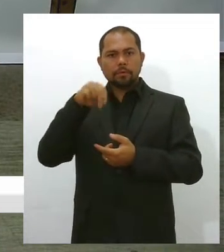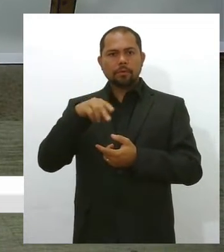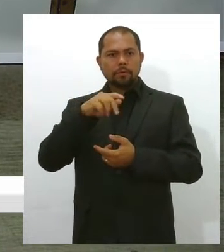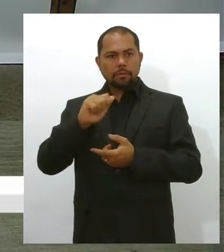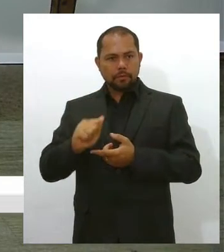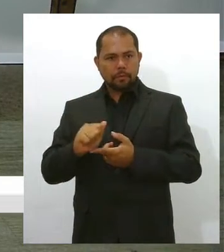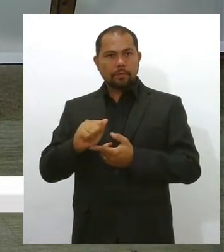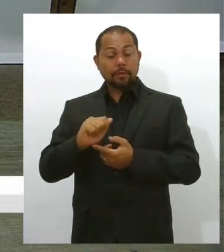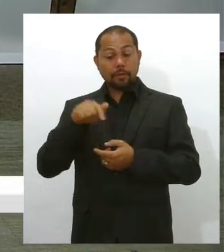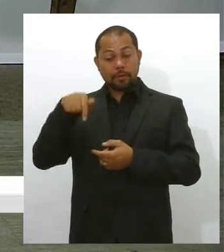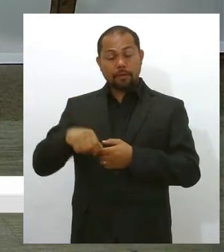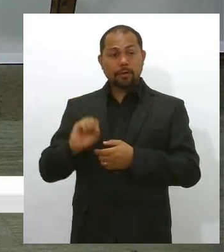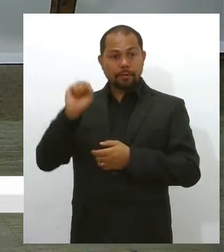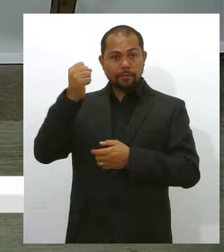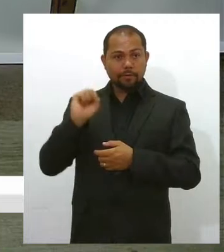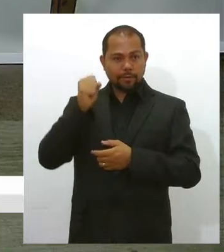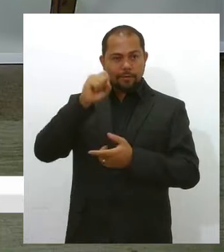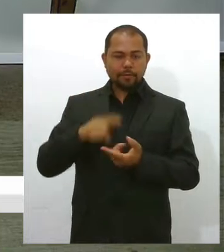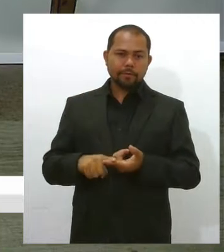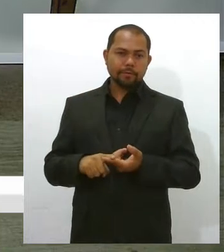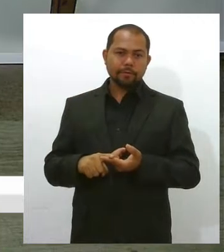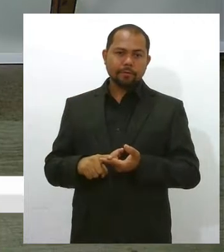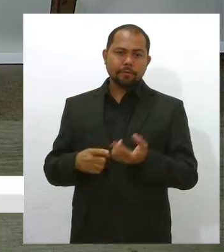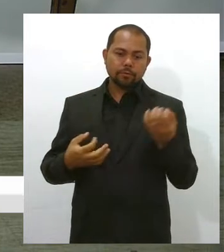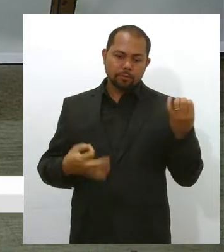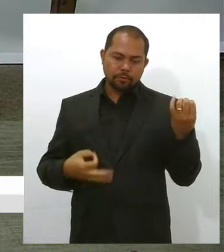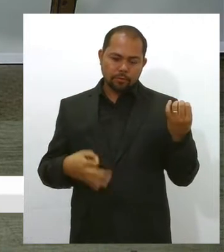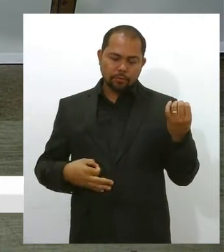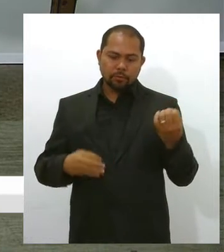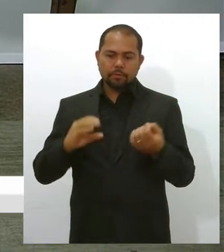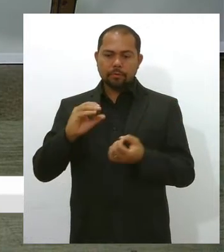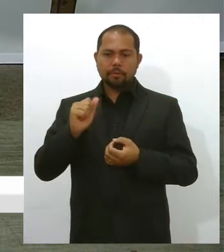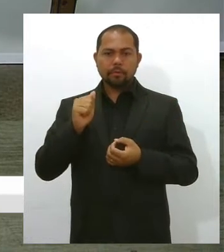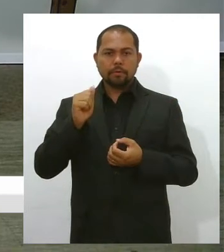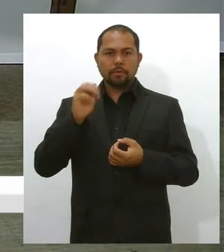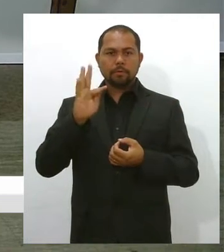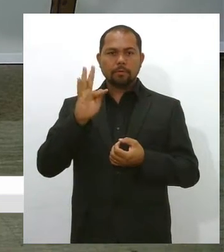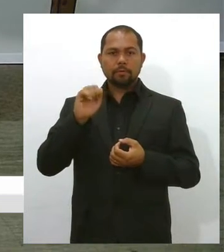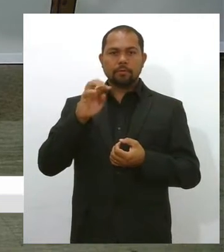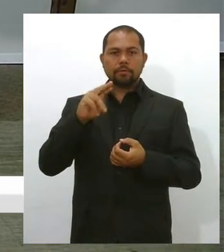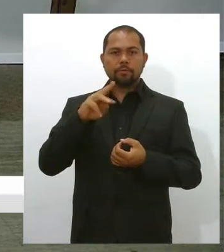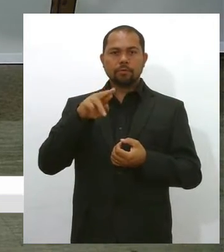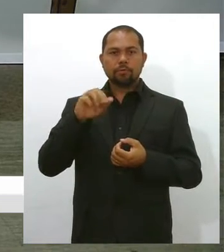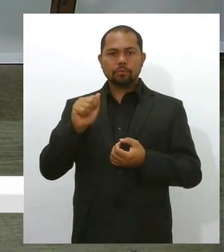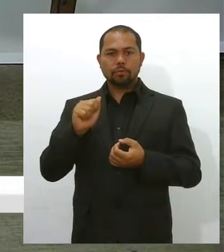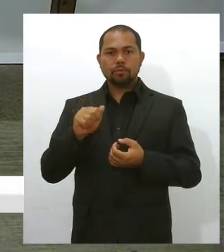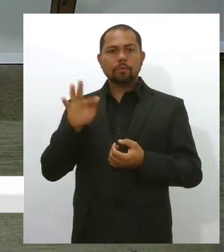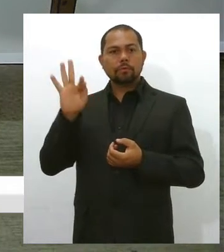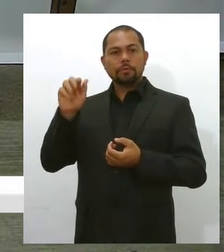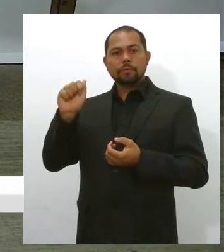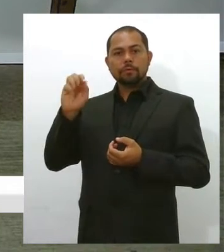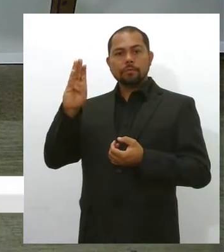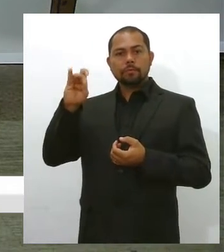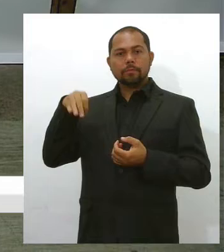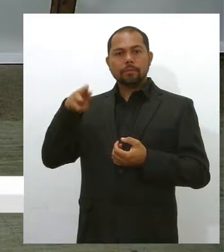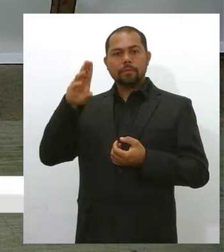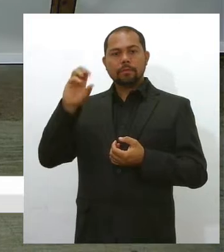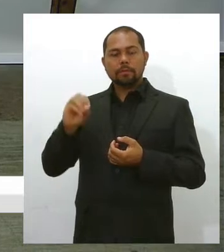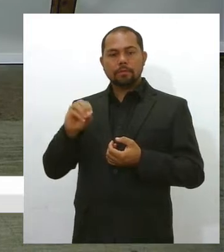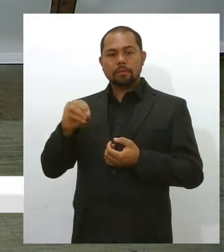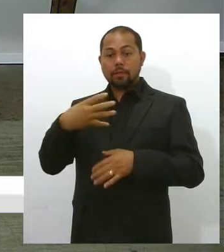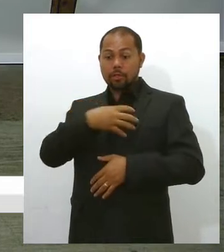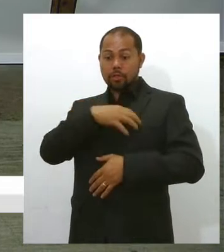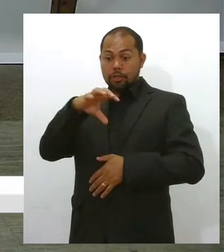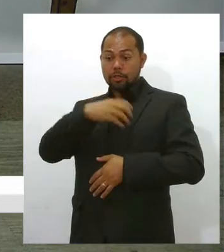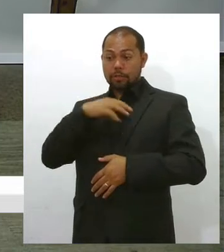E toca no Carne Crua, no Renegades of Punk. E o Fabiano é da cena punk de Salvador. Tem uma série de bandas